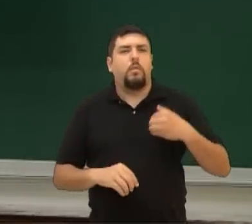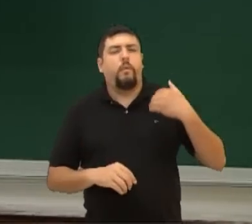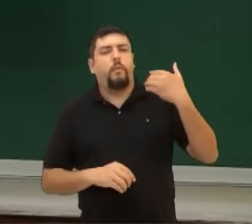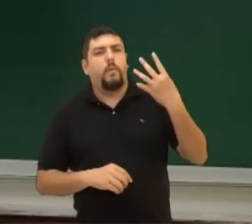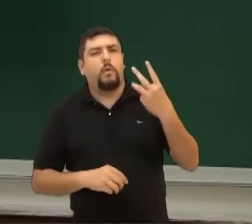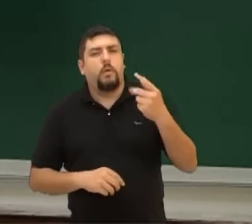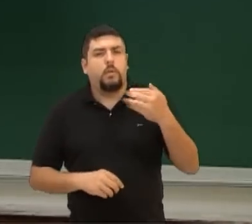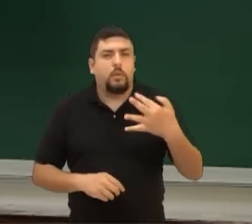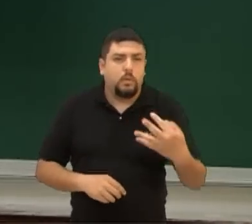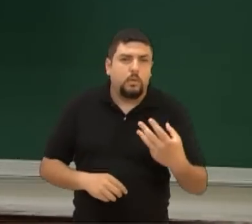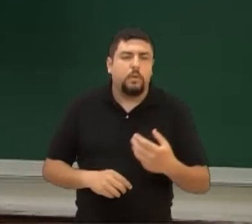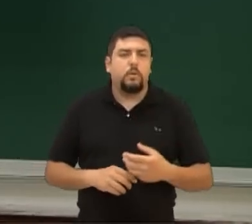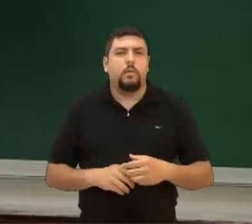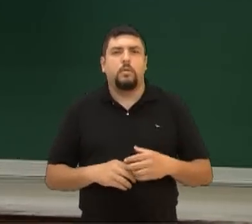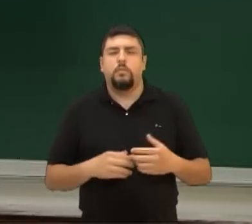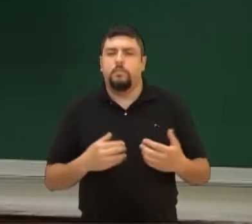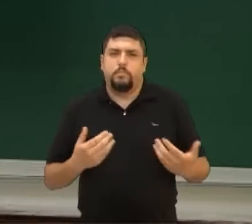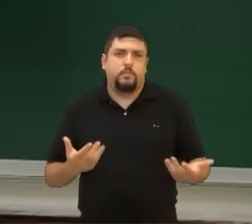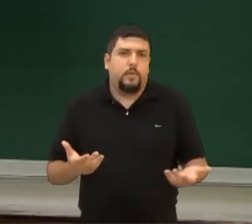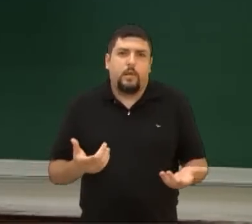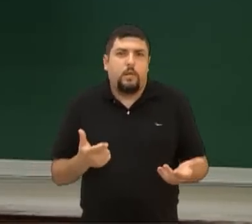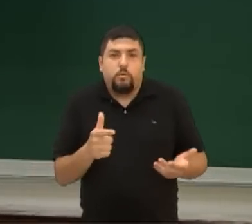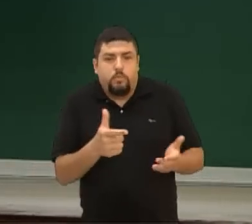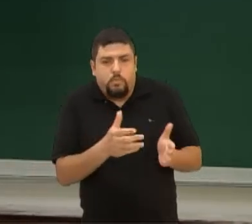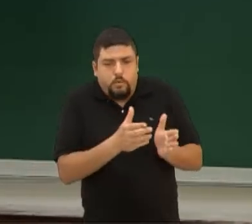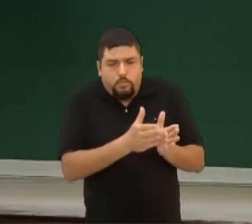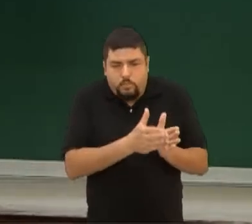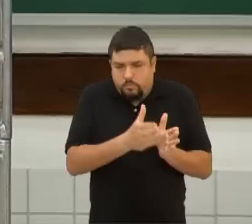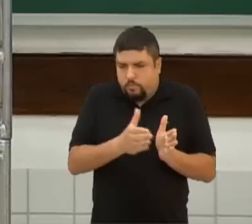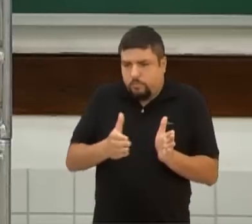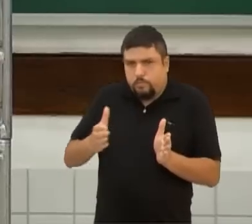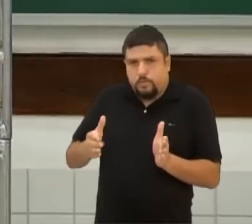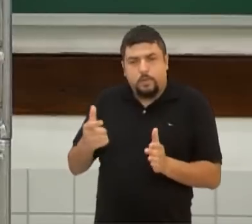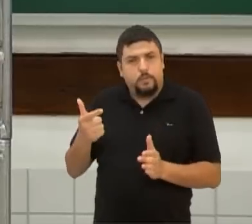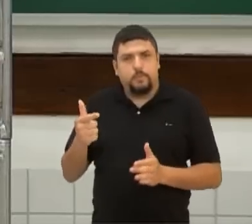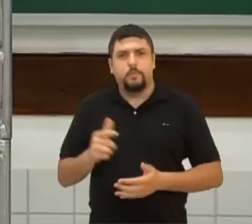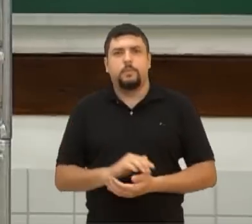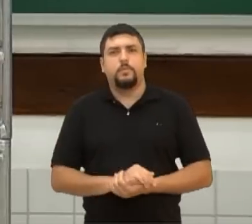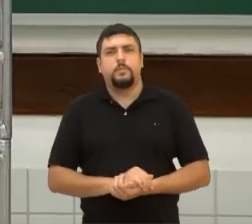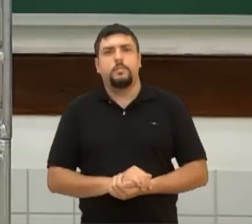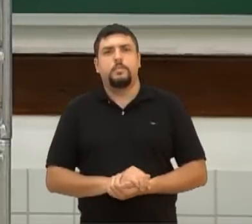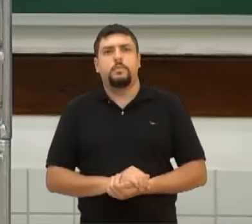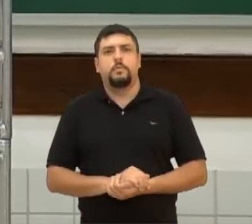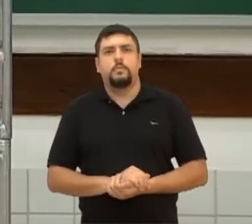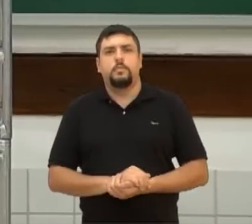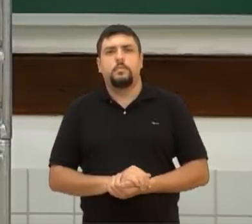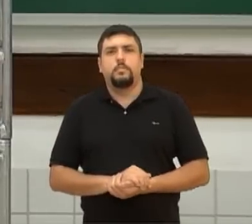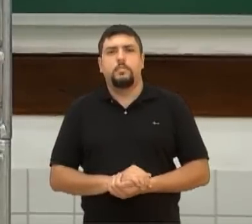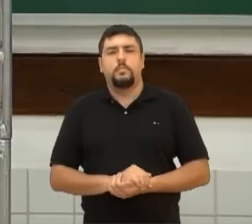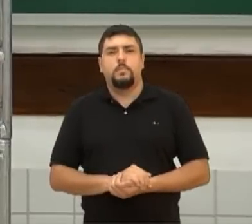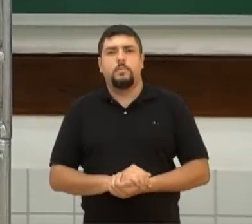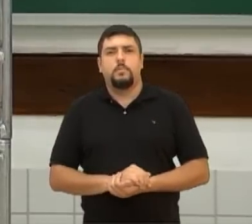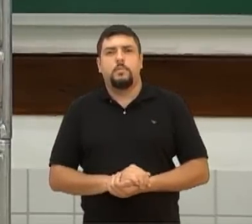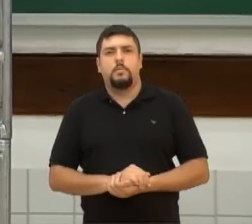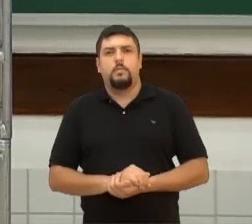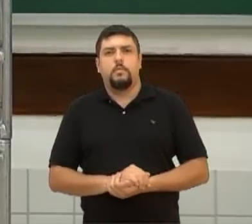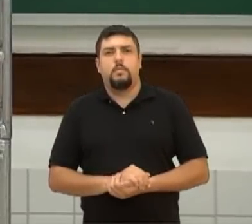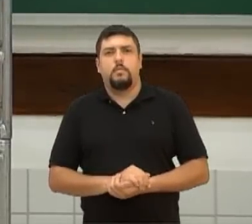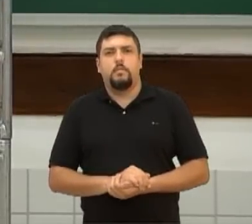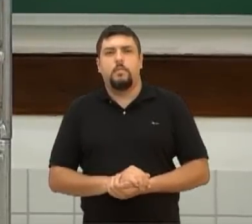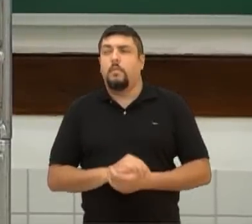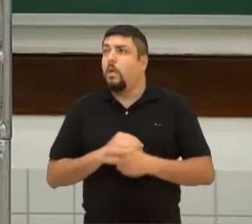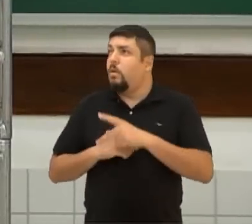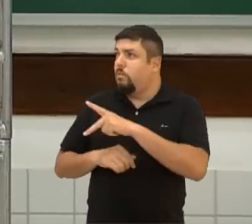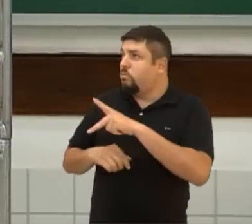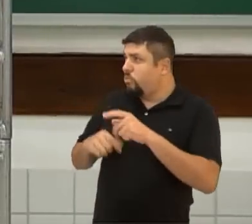a ordem do sorteio, a ordem dos números não importa. Ah, a professora fez um cálculo aqui. É